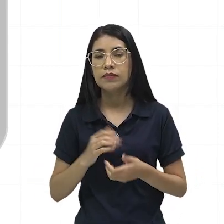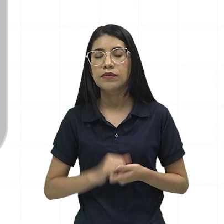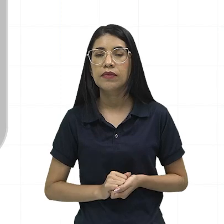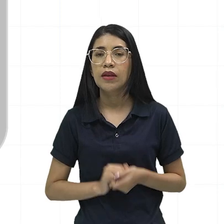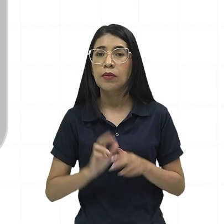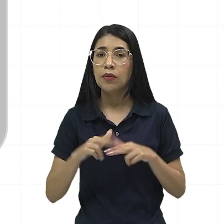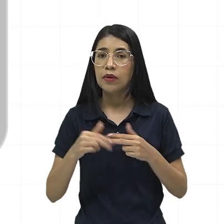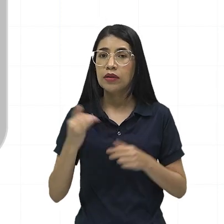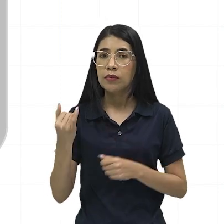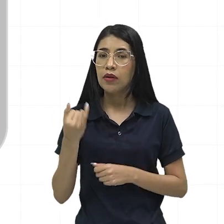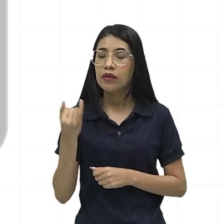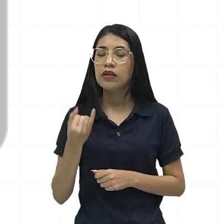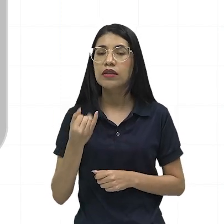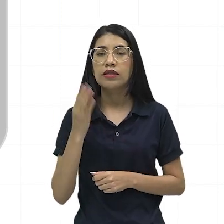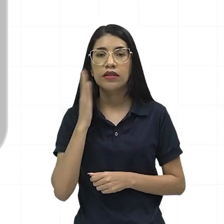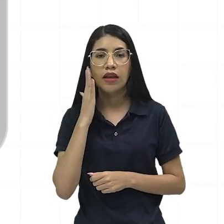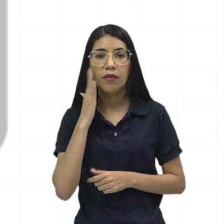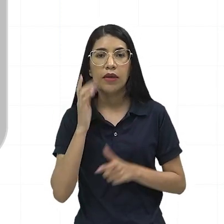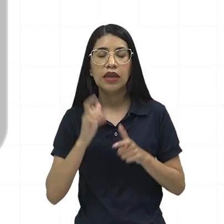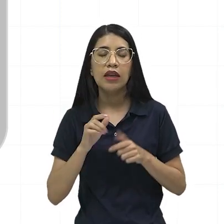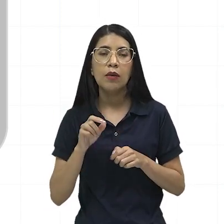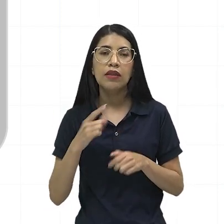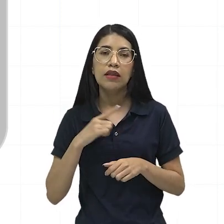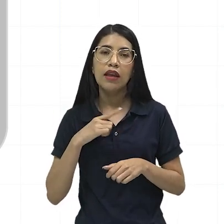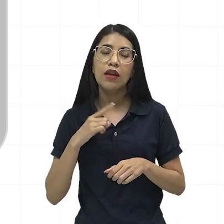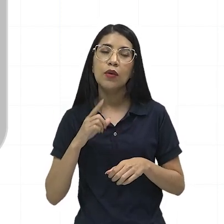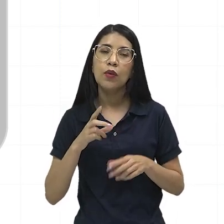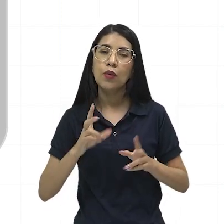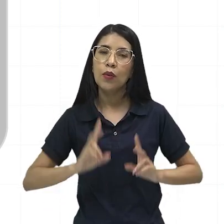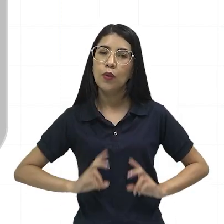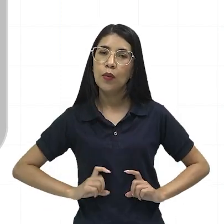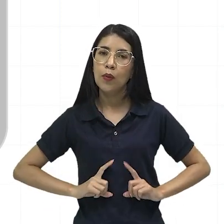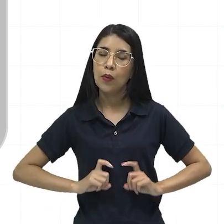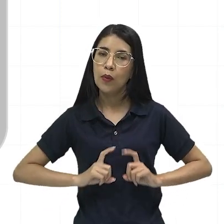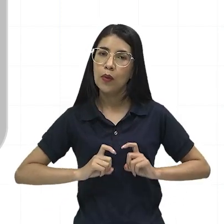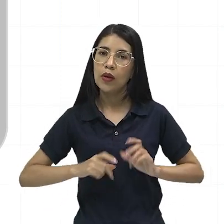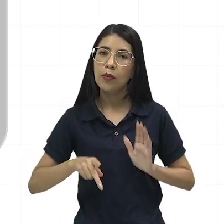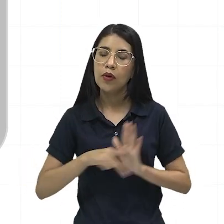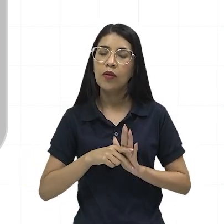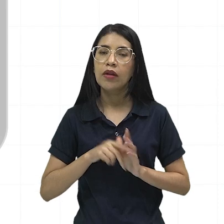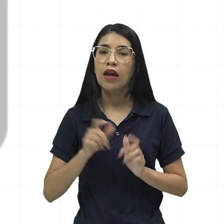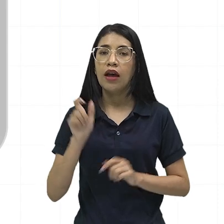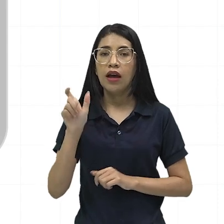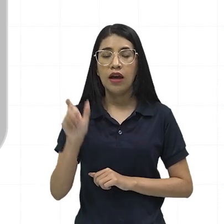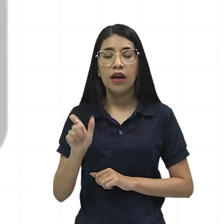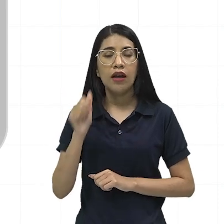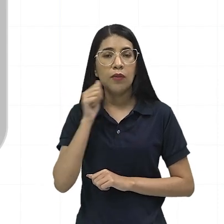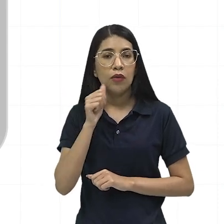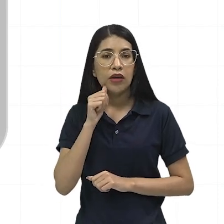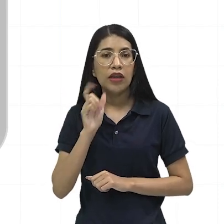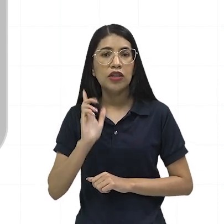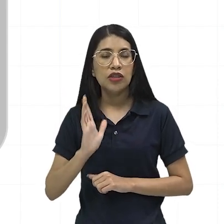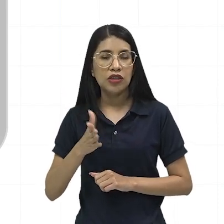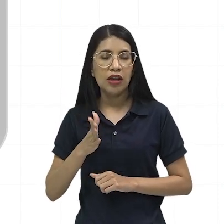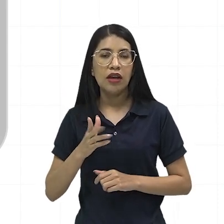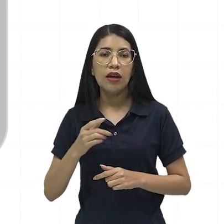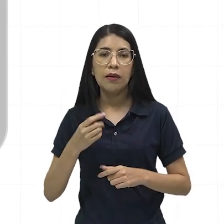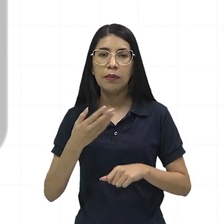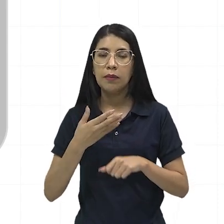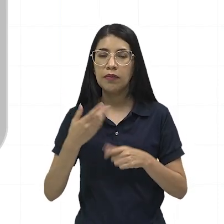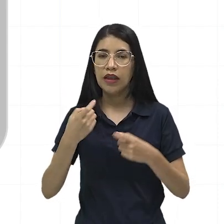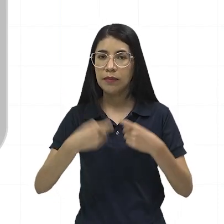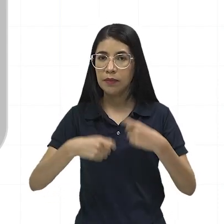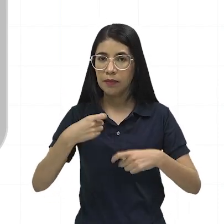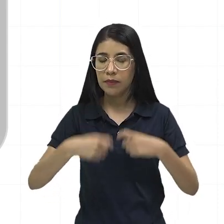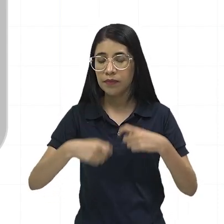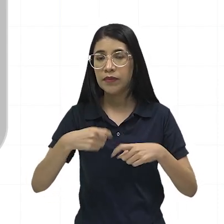onde fica. Quando a mulher ela vai fazer um exame, né? Claro, uma mulher que já tem uma vida sexual ativa, ela vai passar por